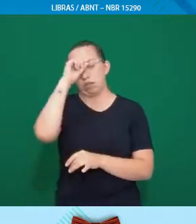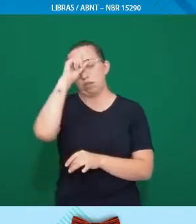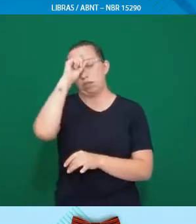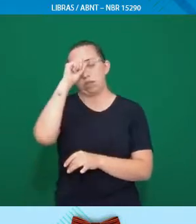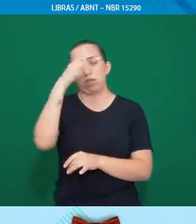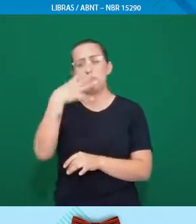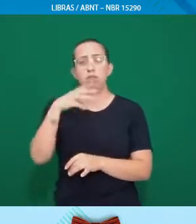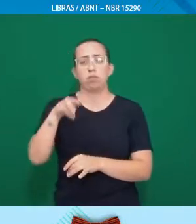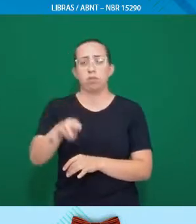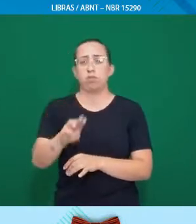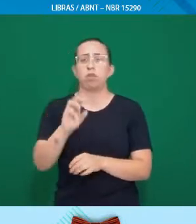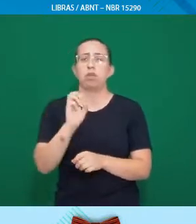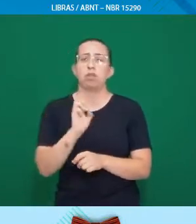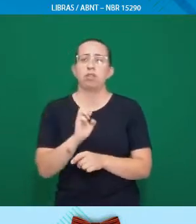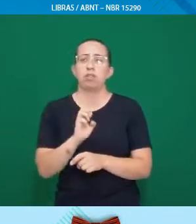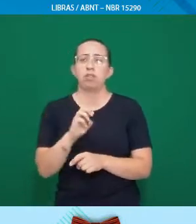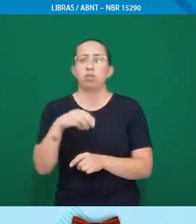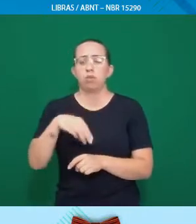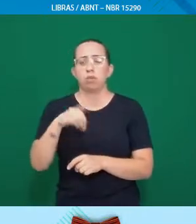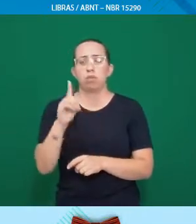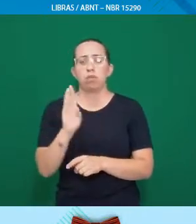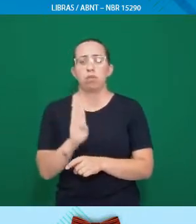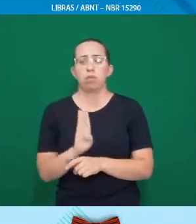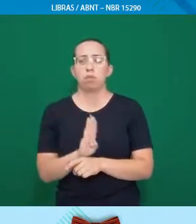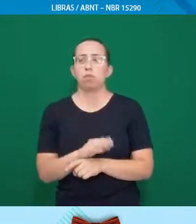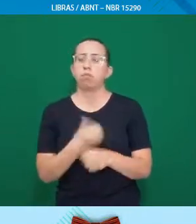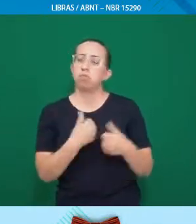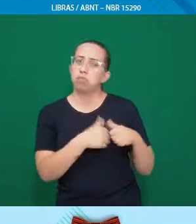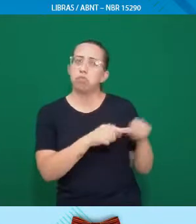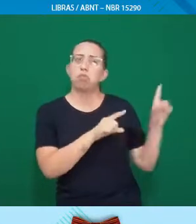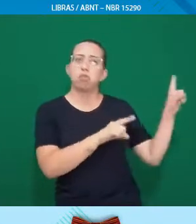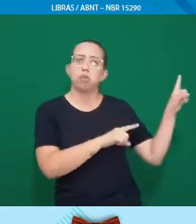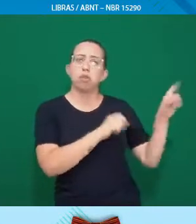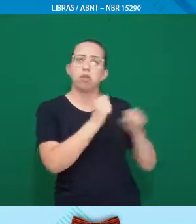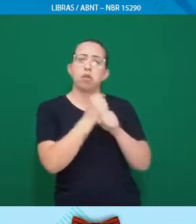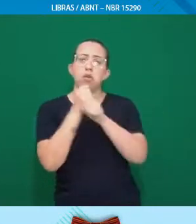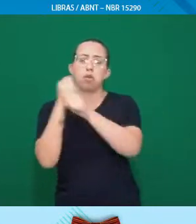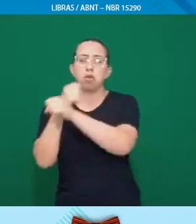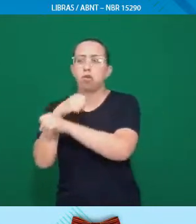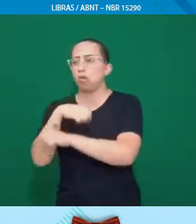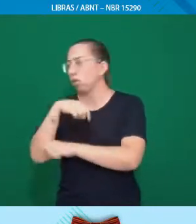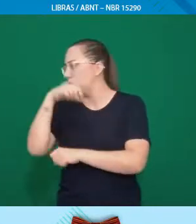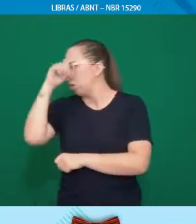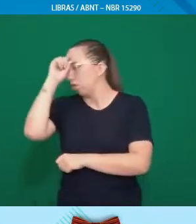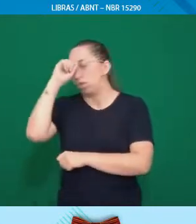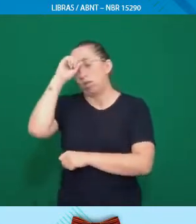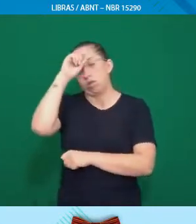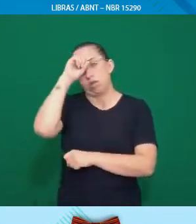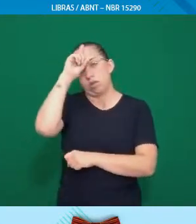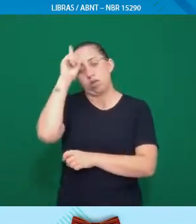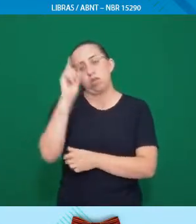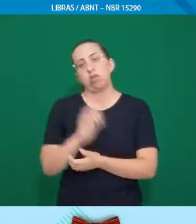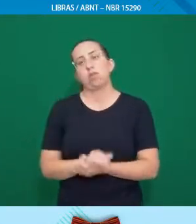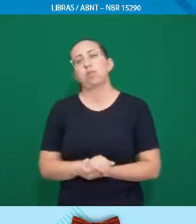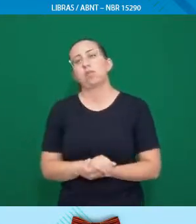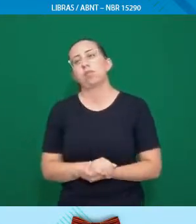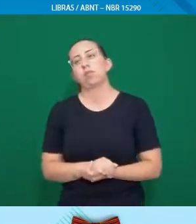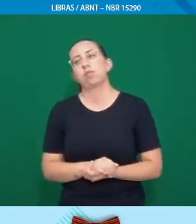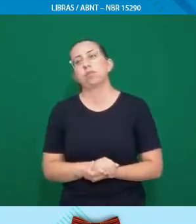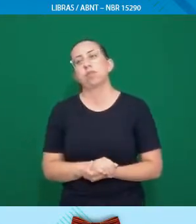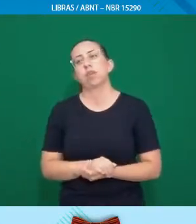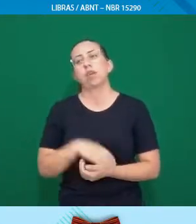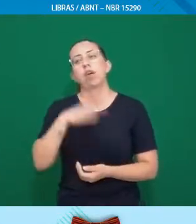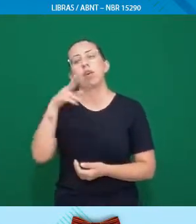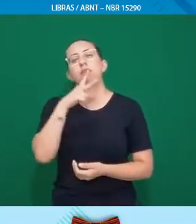do próprio da MTV o e hospital de falando do Moinho na